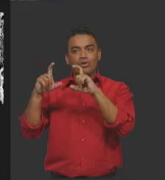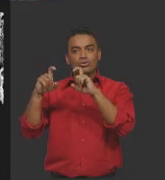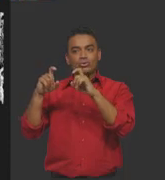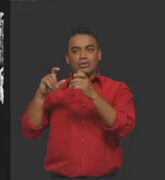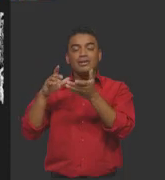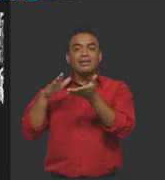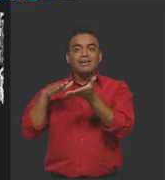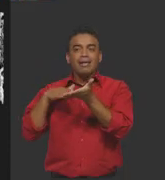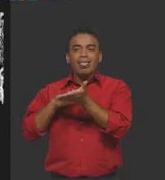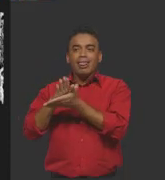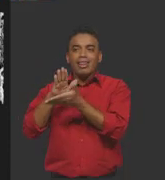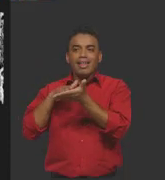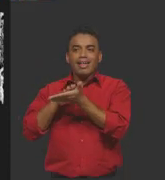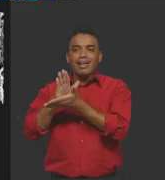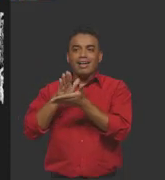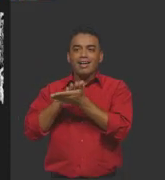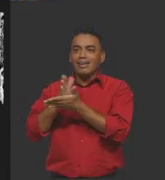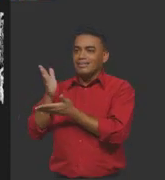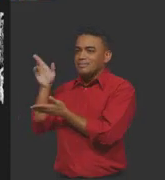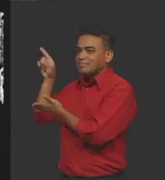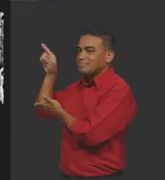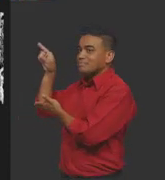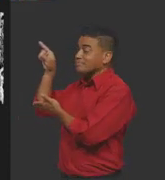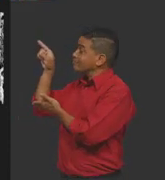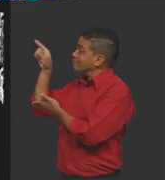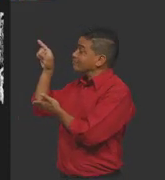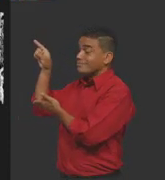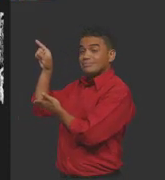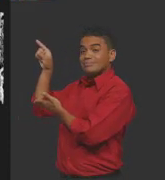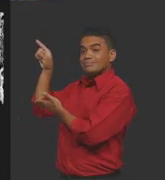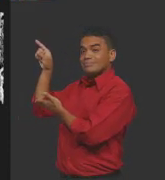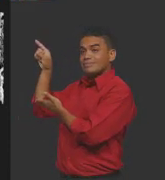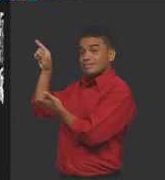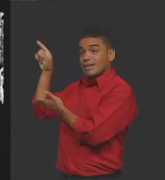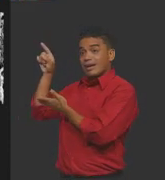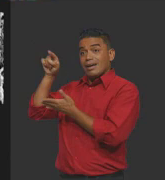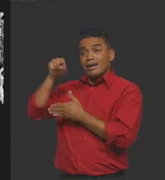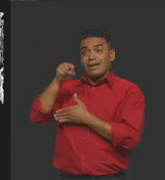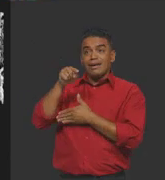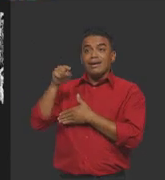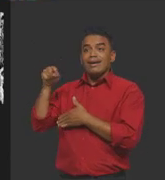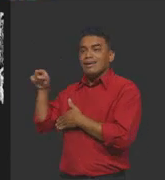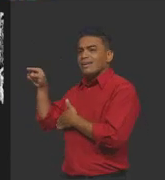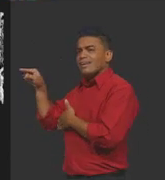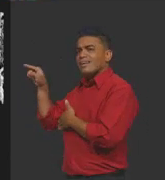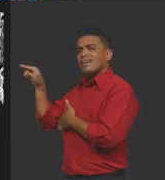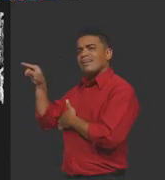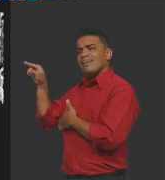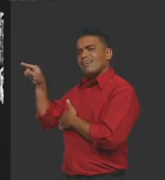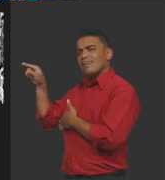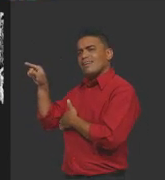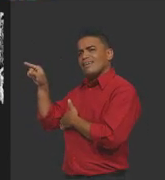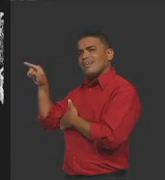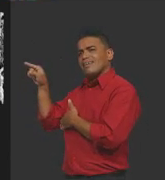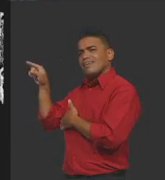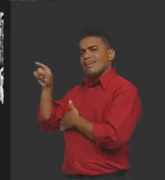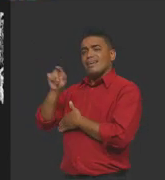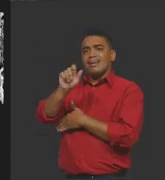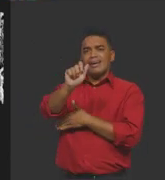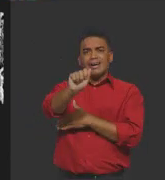depois quando vai estar pronta. E aqui eu vou ter uma foto da fibra de agarol. O agarol, ele vai ser uma